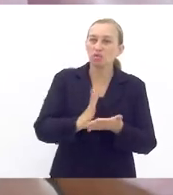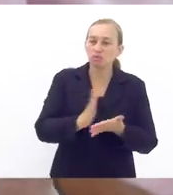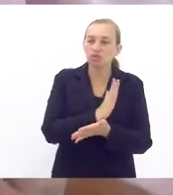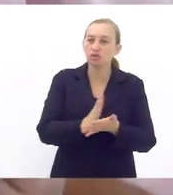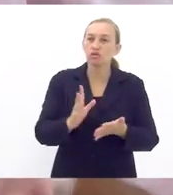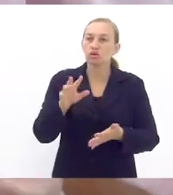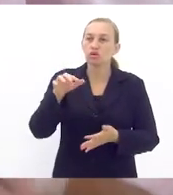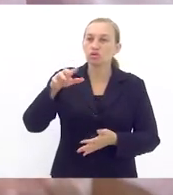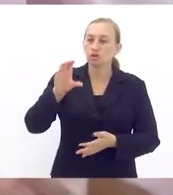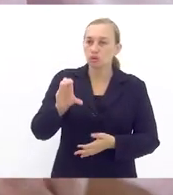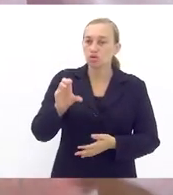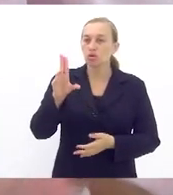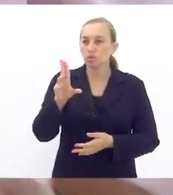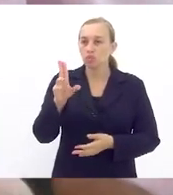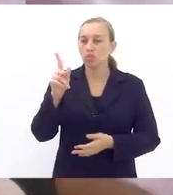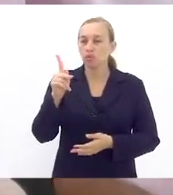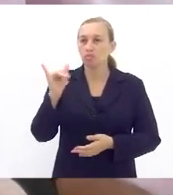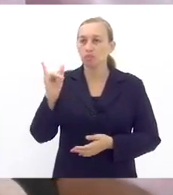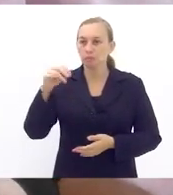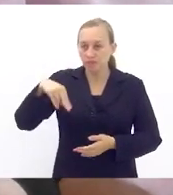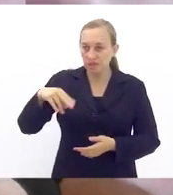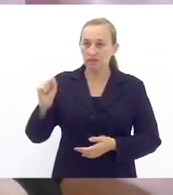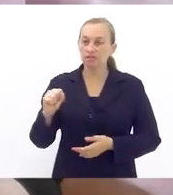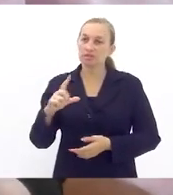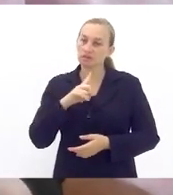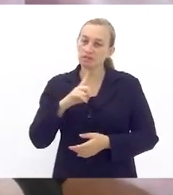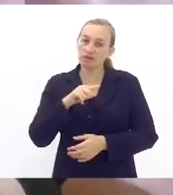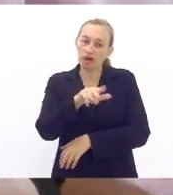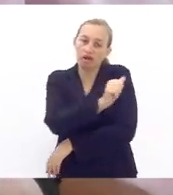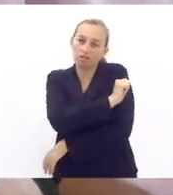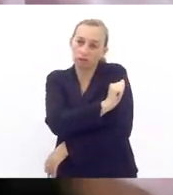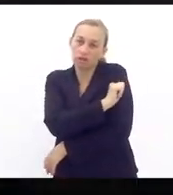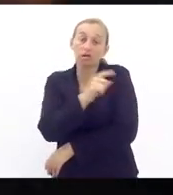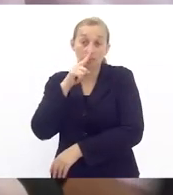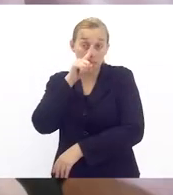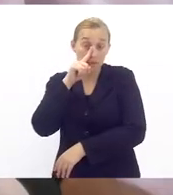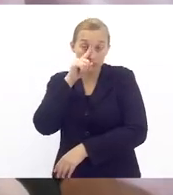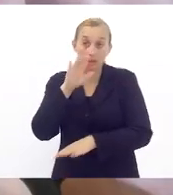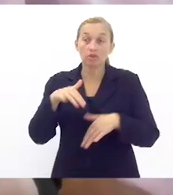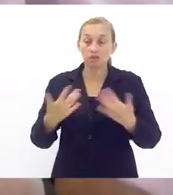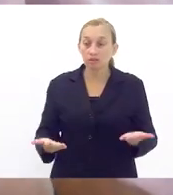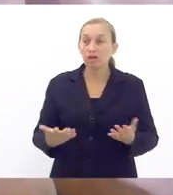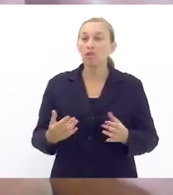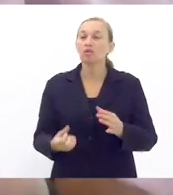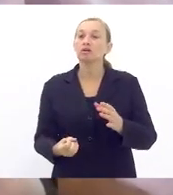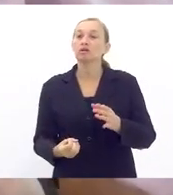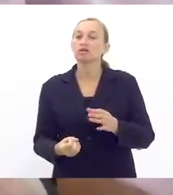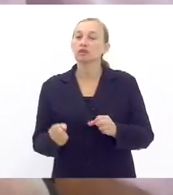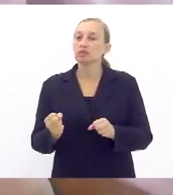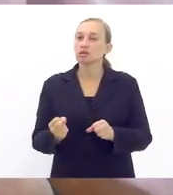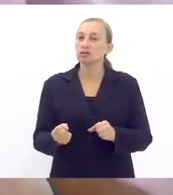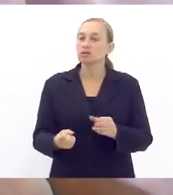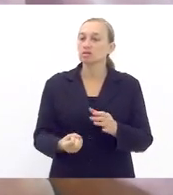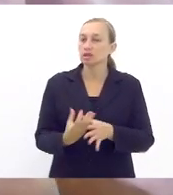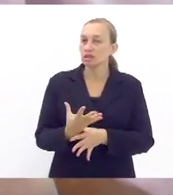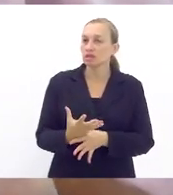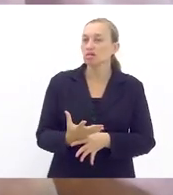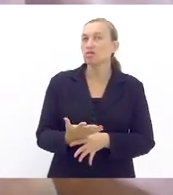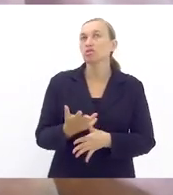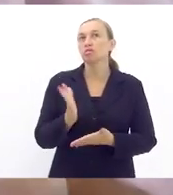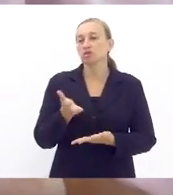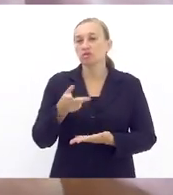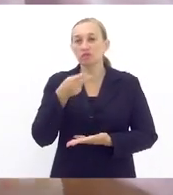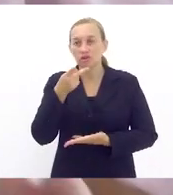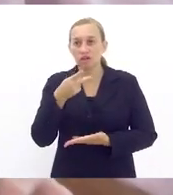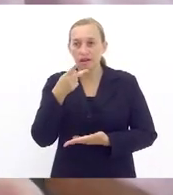botar a Luna ali seria um risco né E aí é uma construção obviamente nenhum ato como eu falei